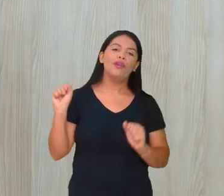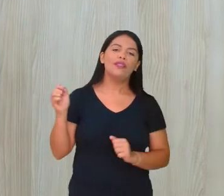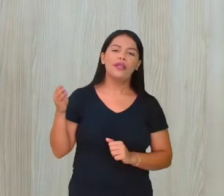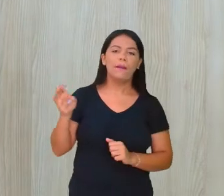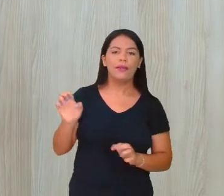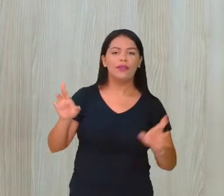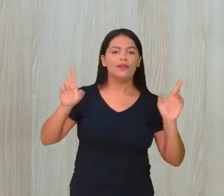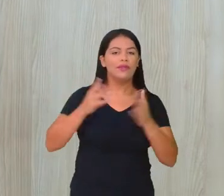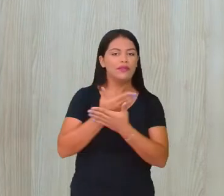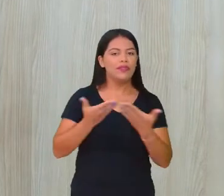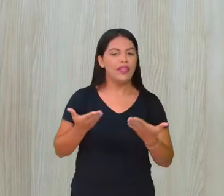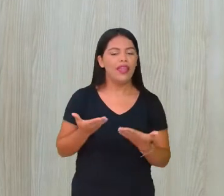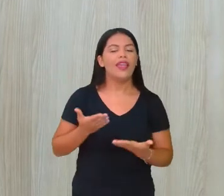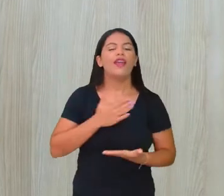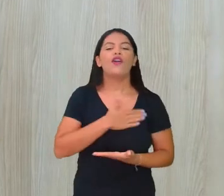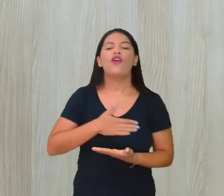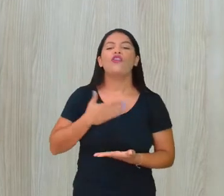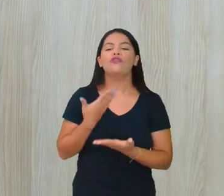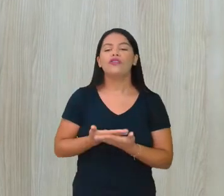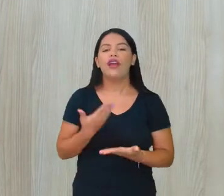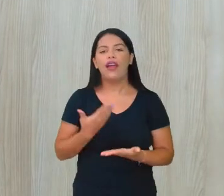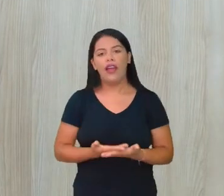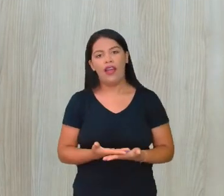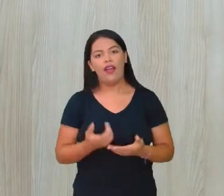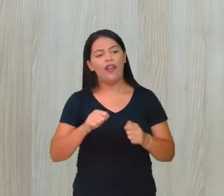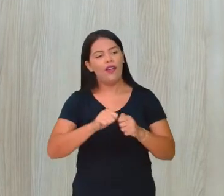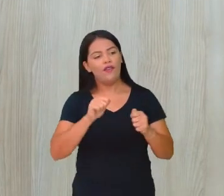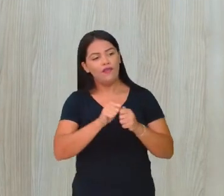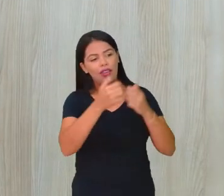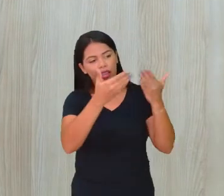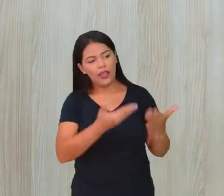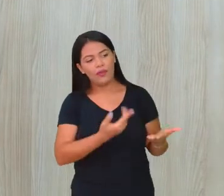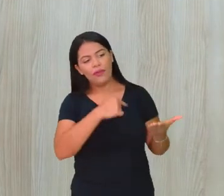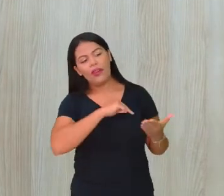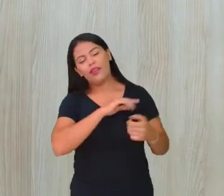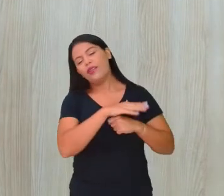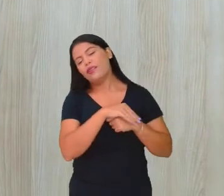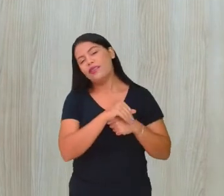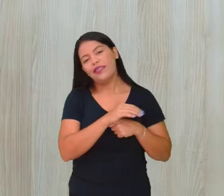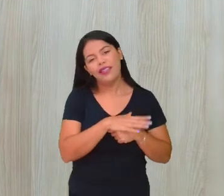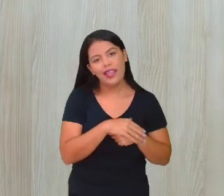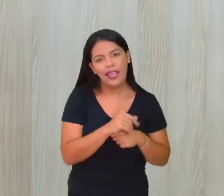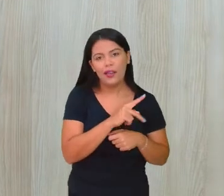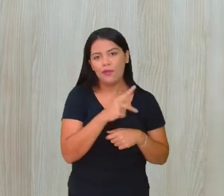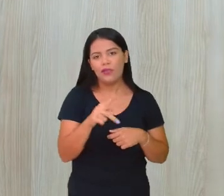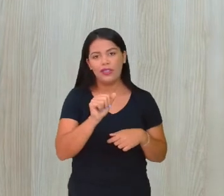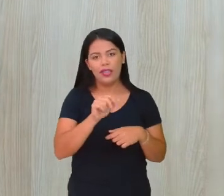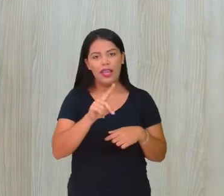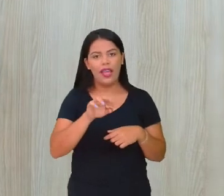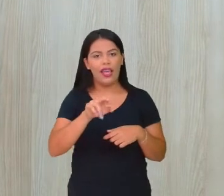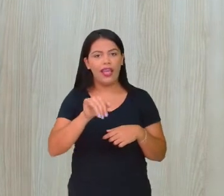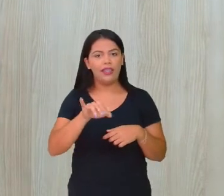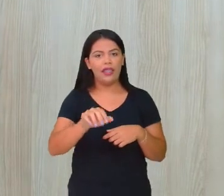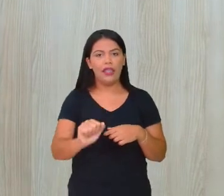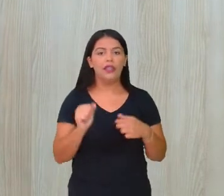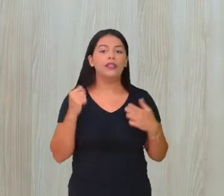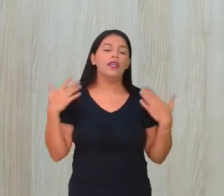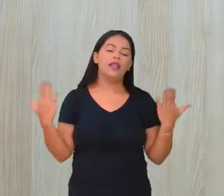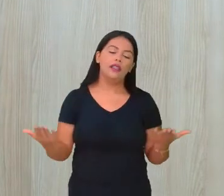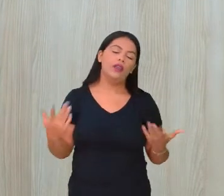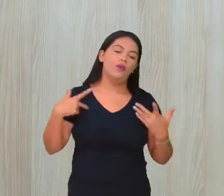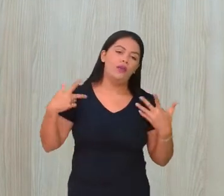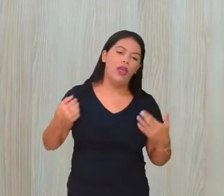muito amor, muito carinho, muita dedicação pela nossa queridíssima professora Adriana, né? Como ela fez, eu também